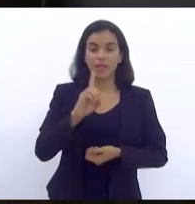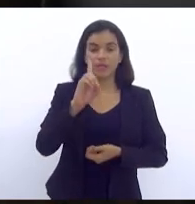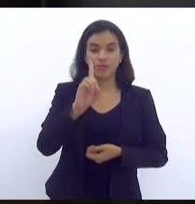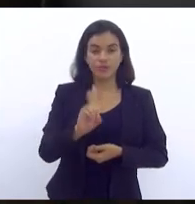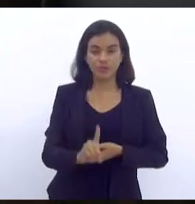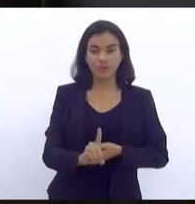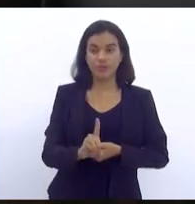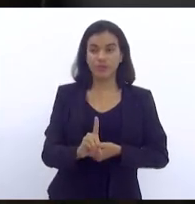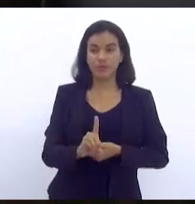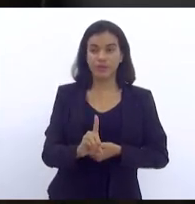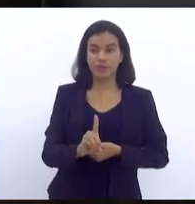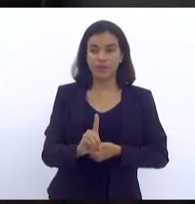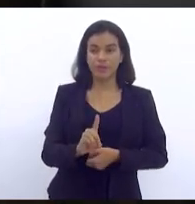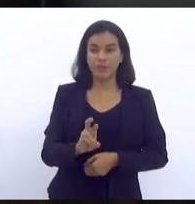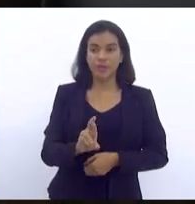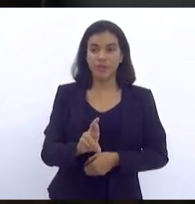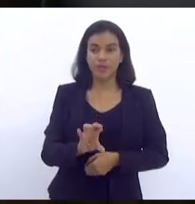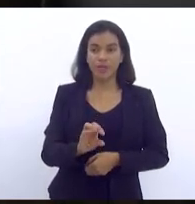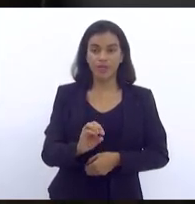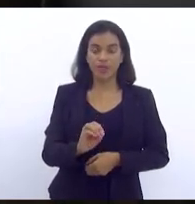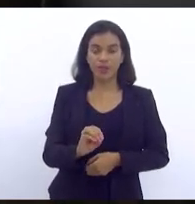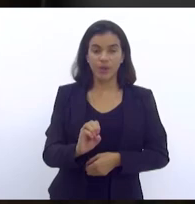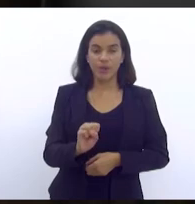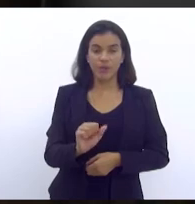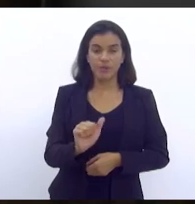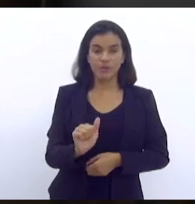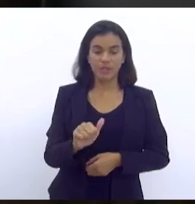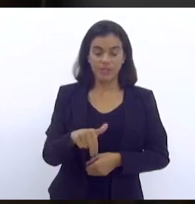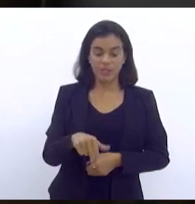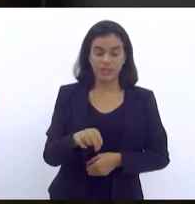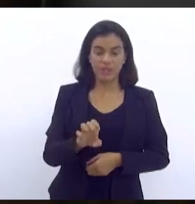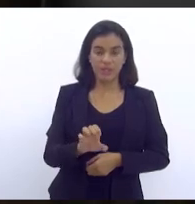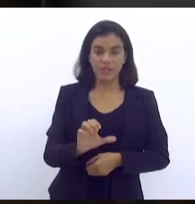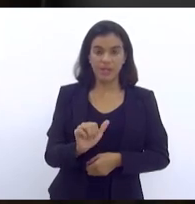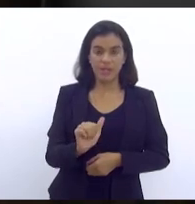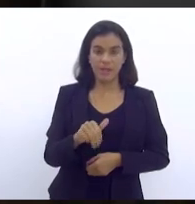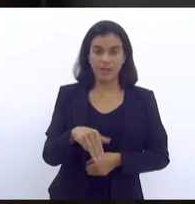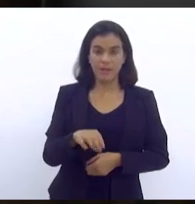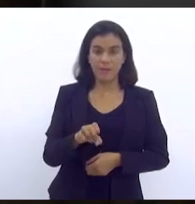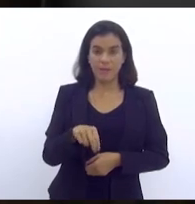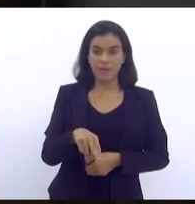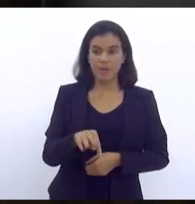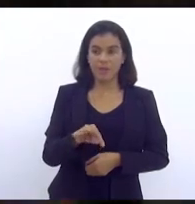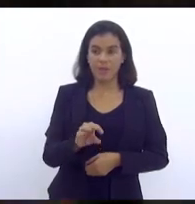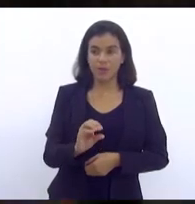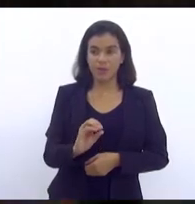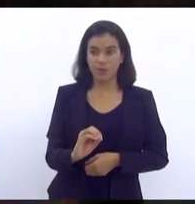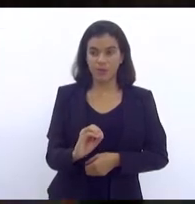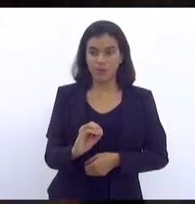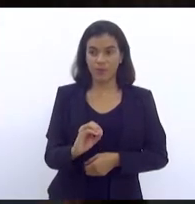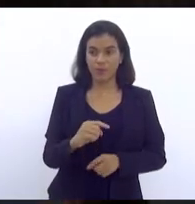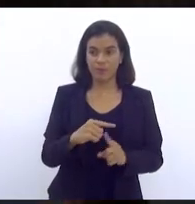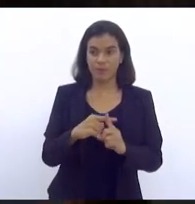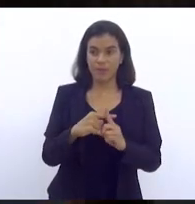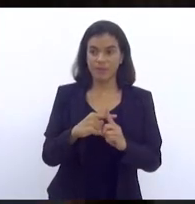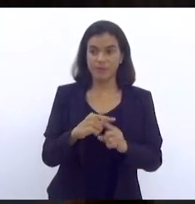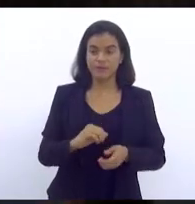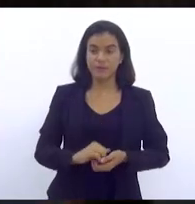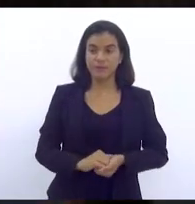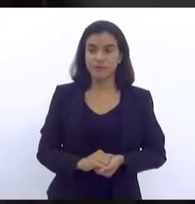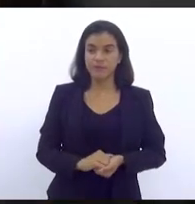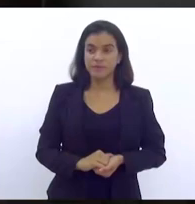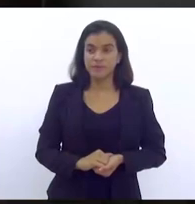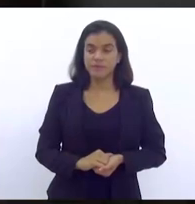Diretoria da Rio saneamento rio mais saneamento chamo